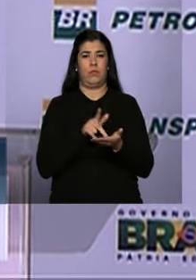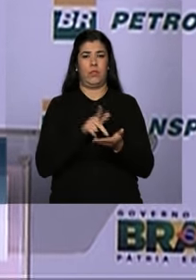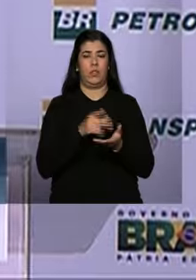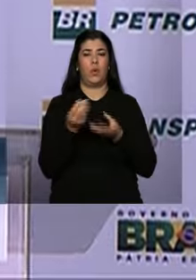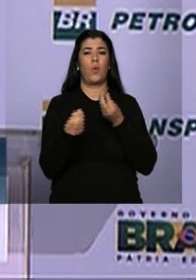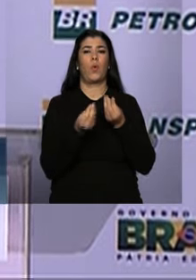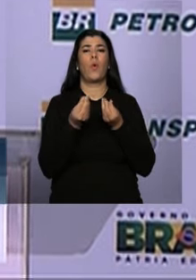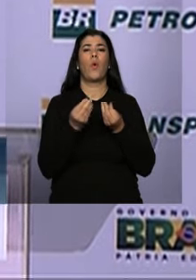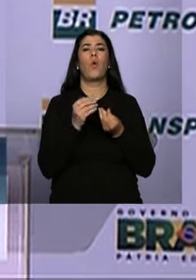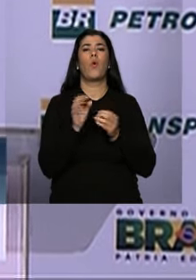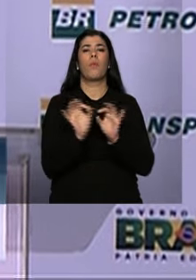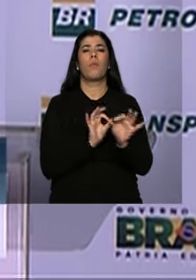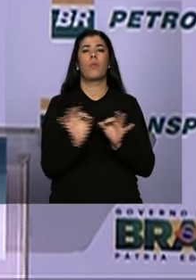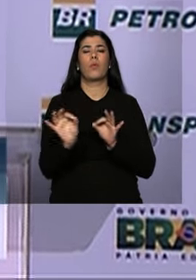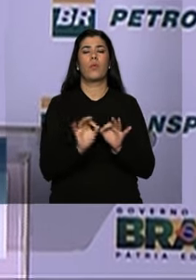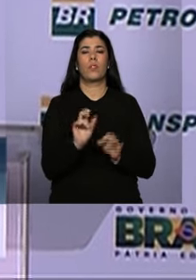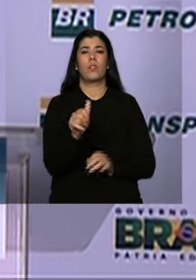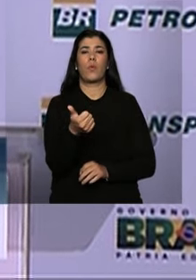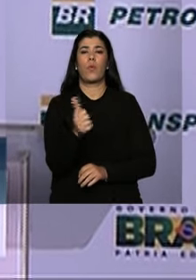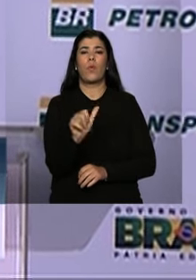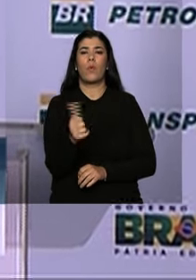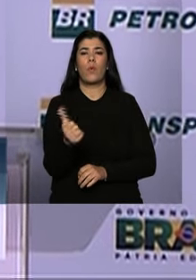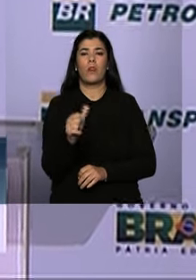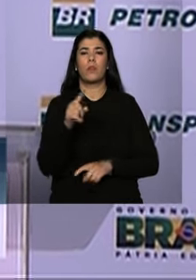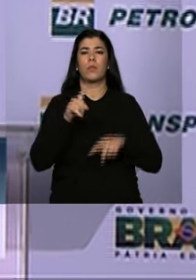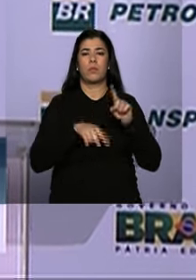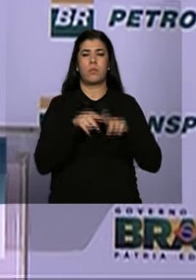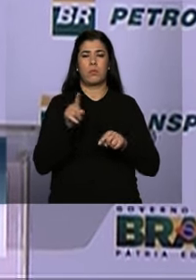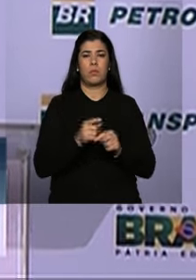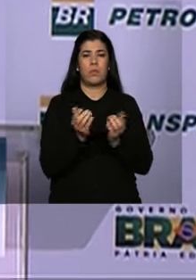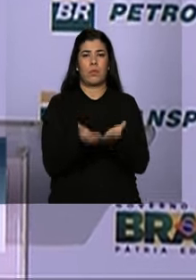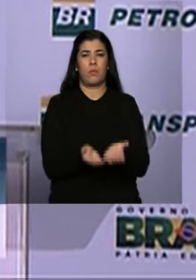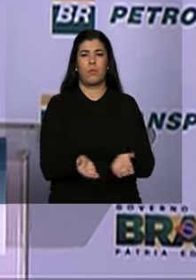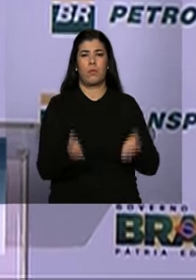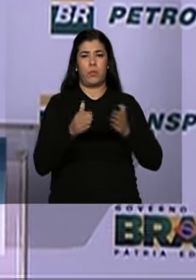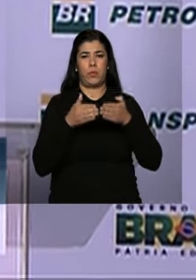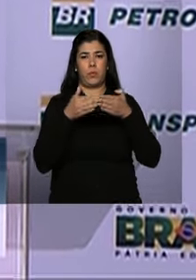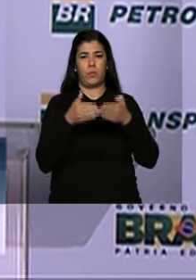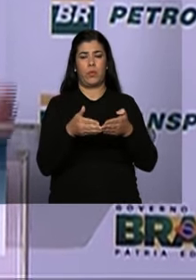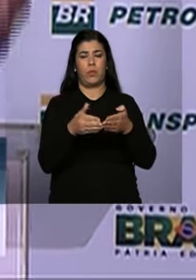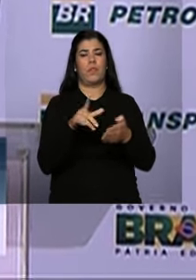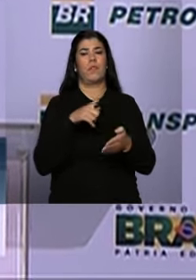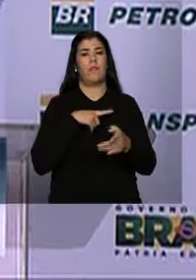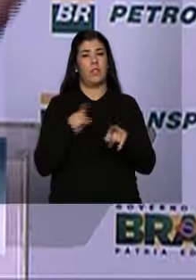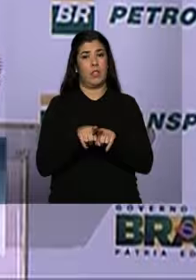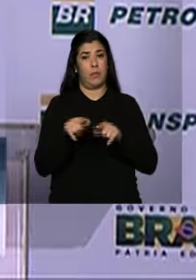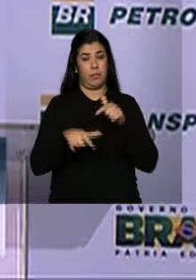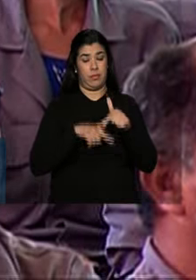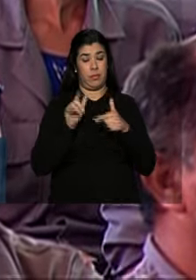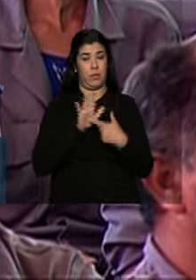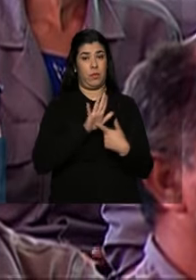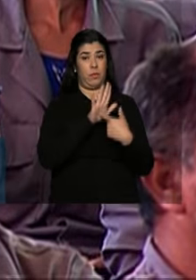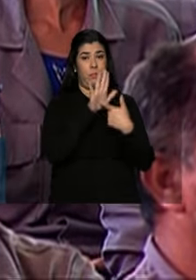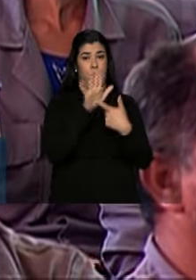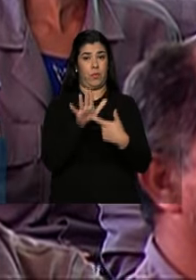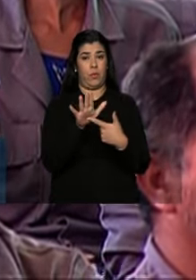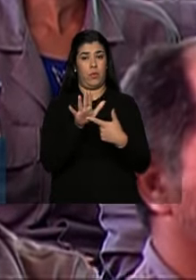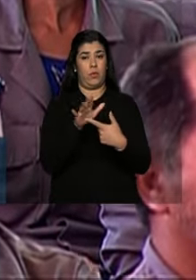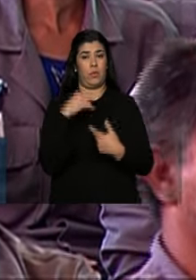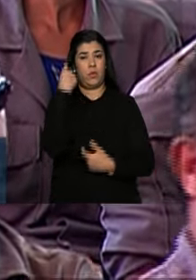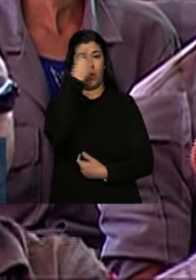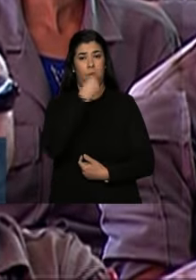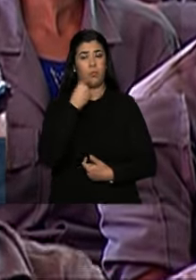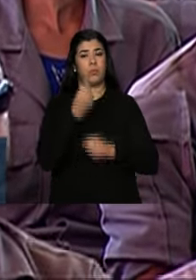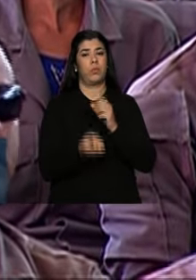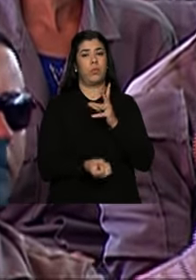a qualidade do navio, a qualidade do trabalho de vocês tem sido mostrada não só na produtividade,